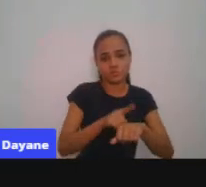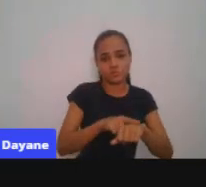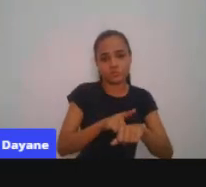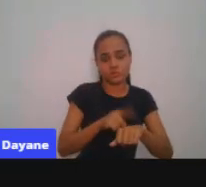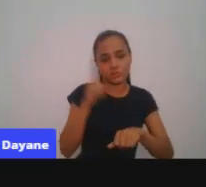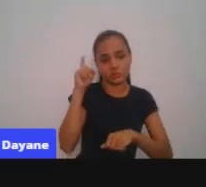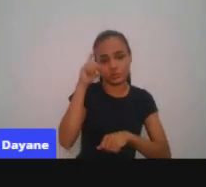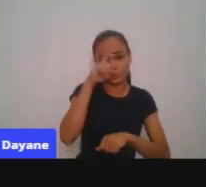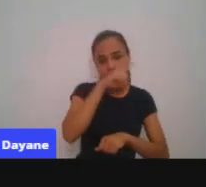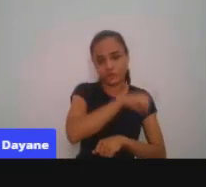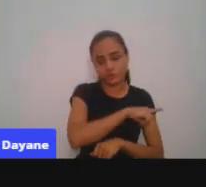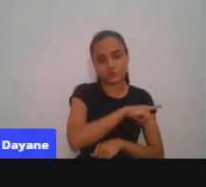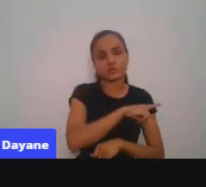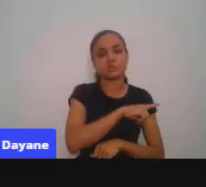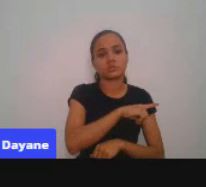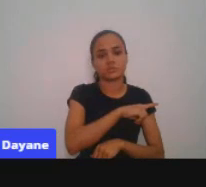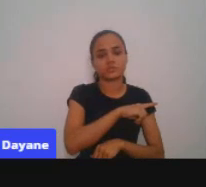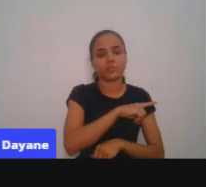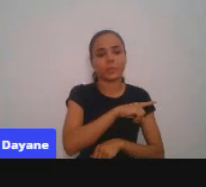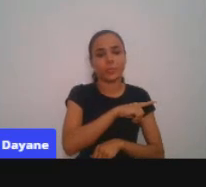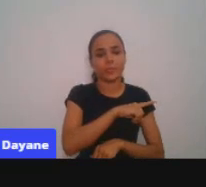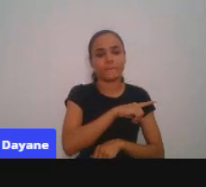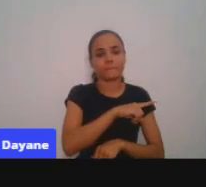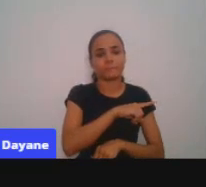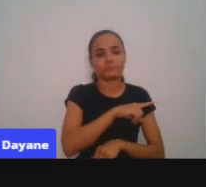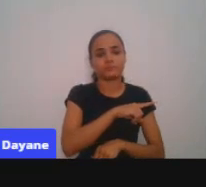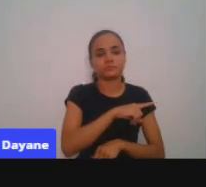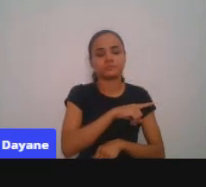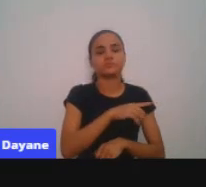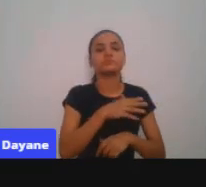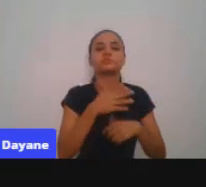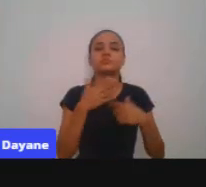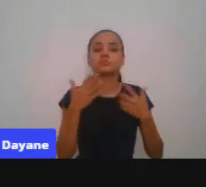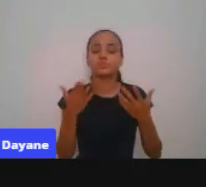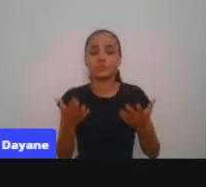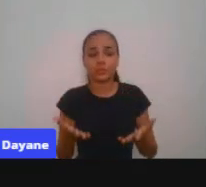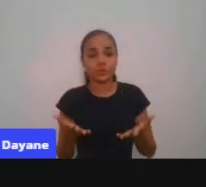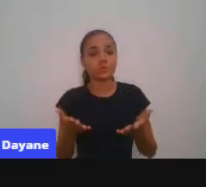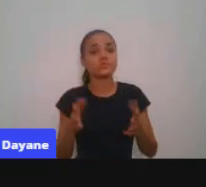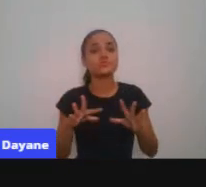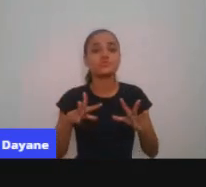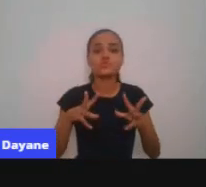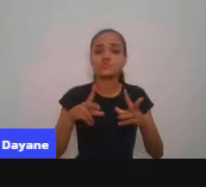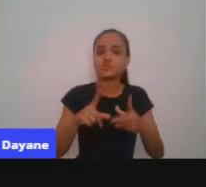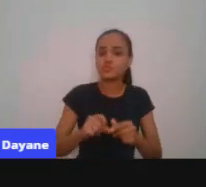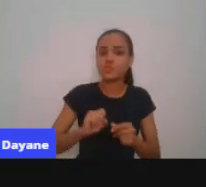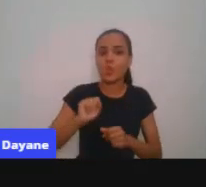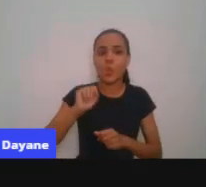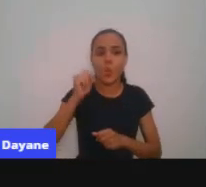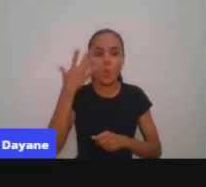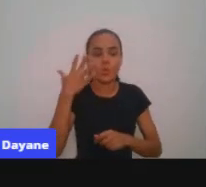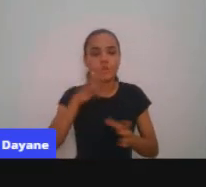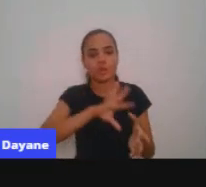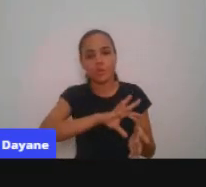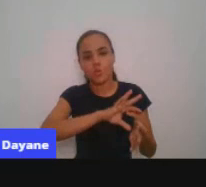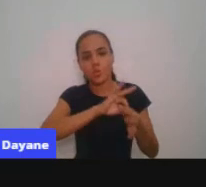tinha, porque nós estávamos com a criança ali. Então, não necessariamente tudo o que acontecia lá no contexto